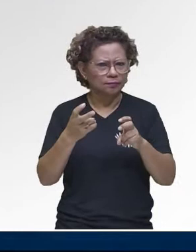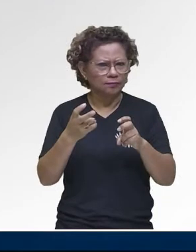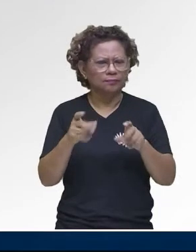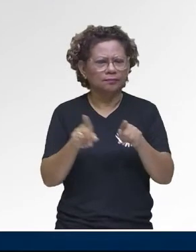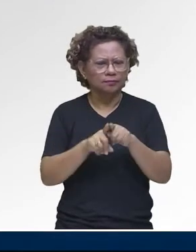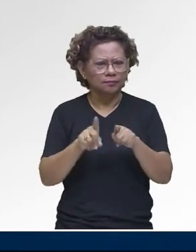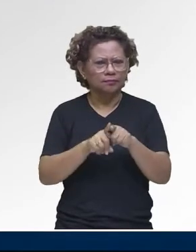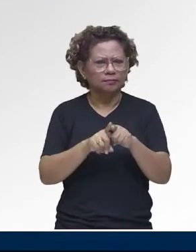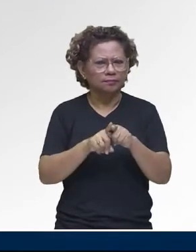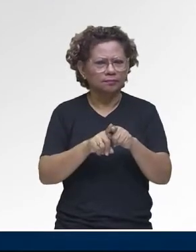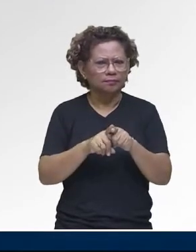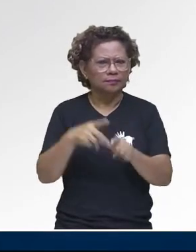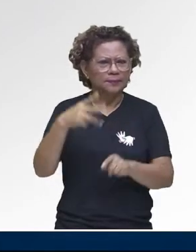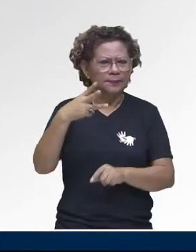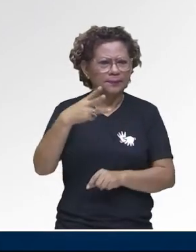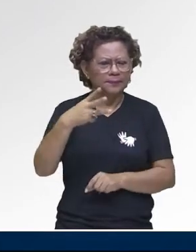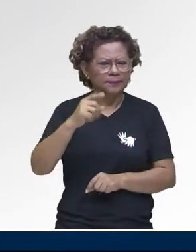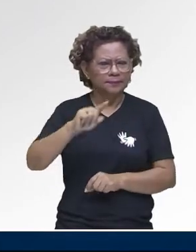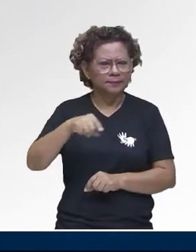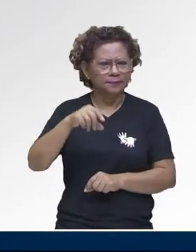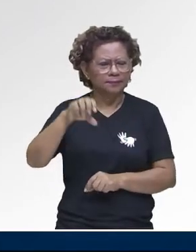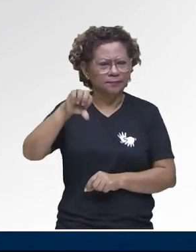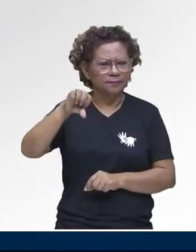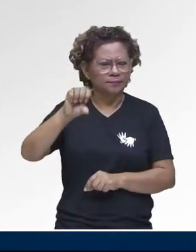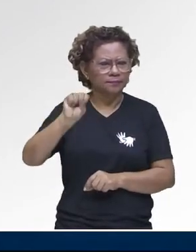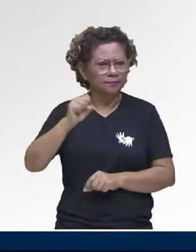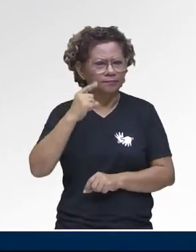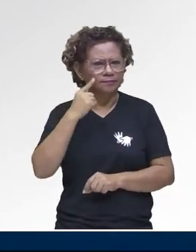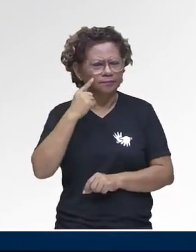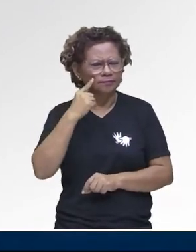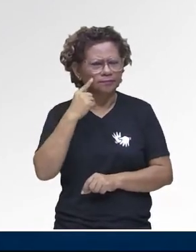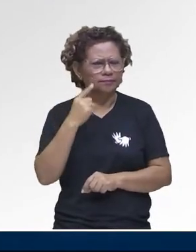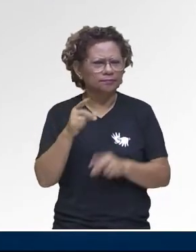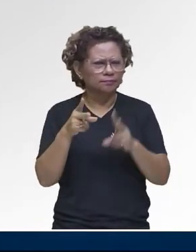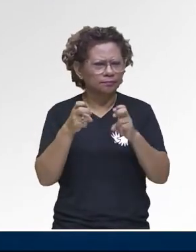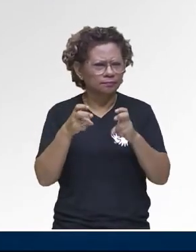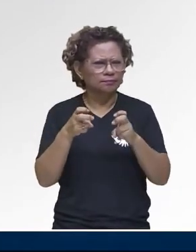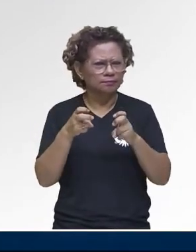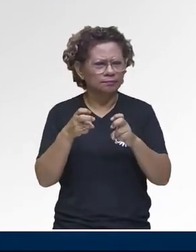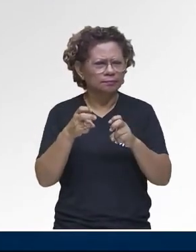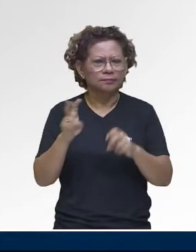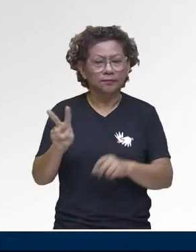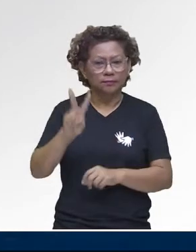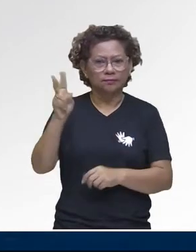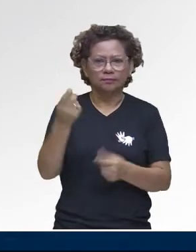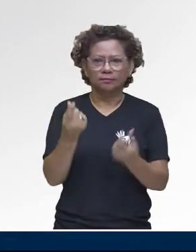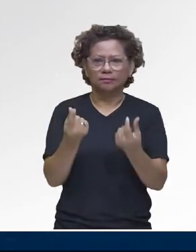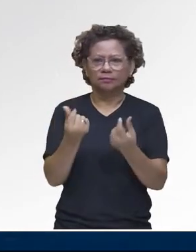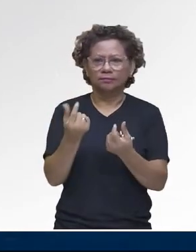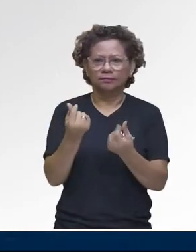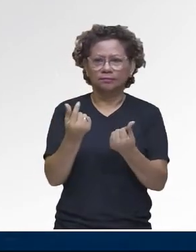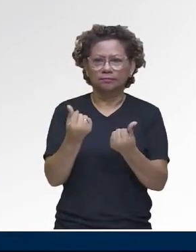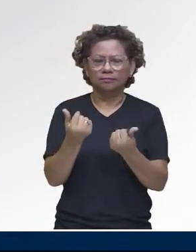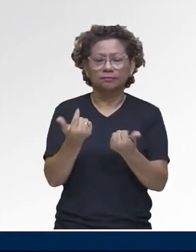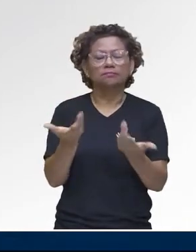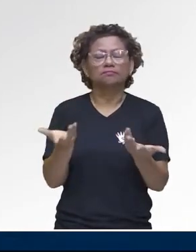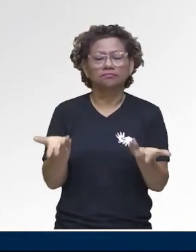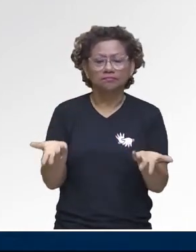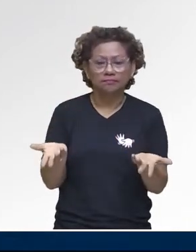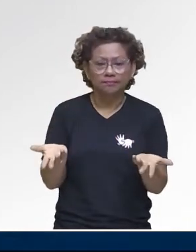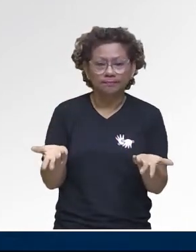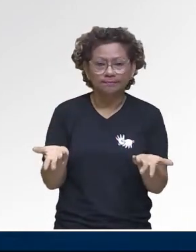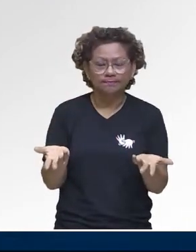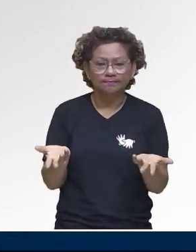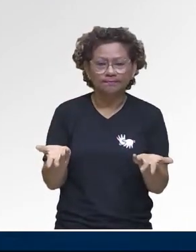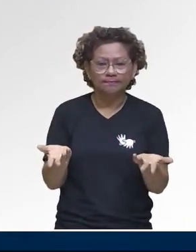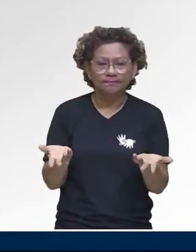bastante comum falar sobre valores financeiros, nesse caso tidos em reais, relacionados então com o